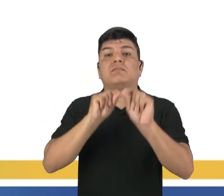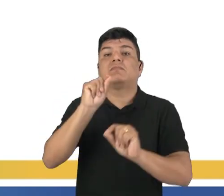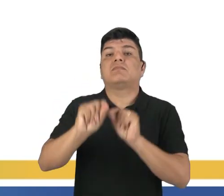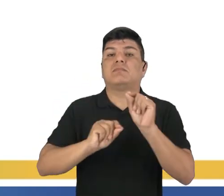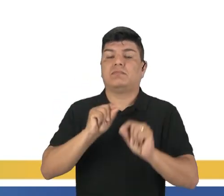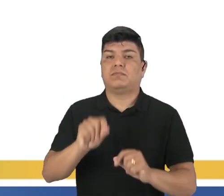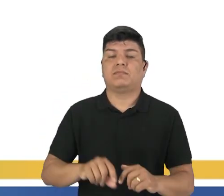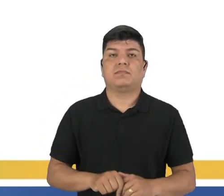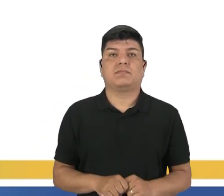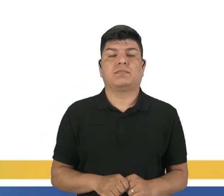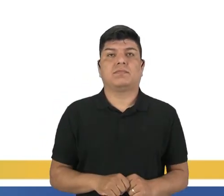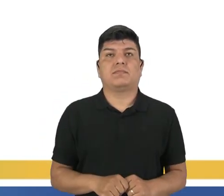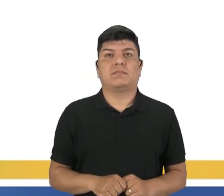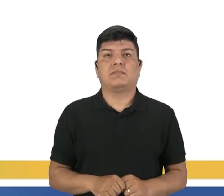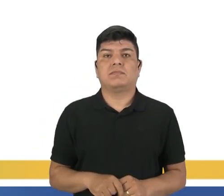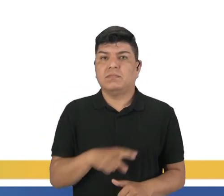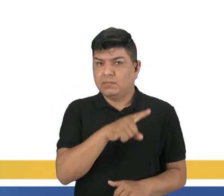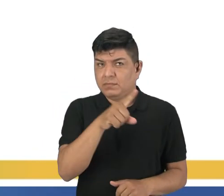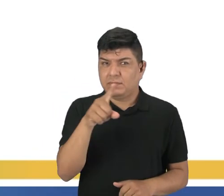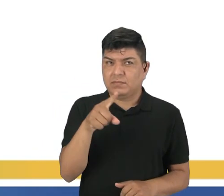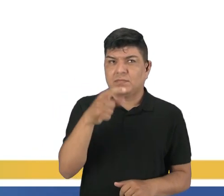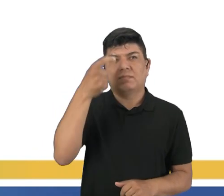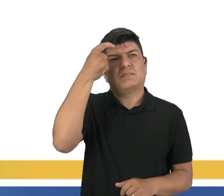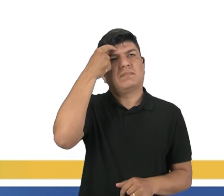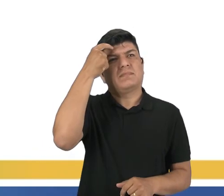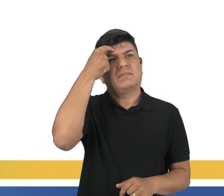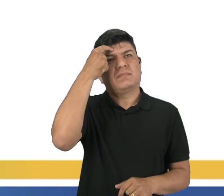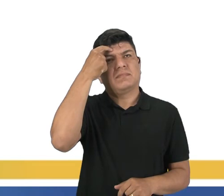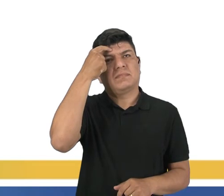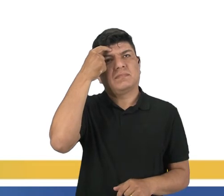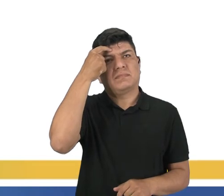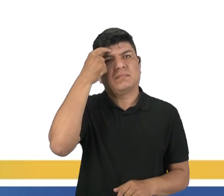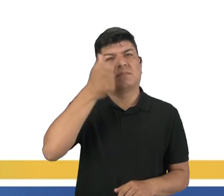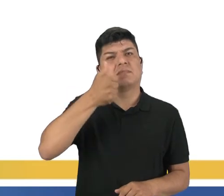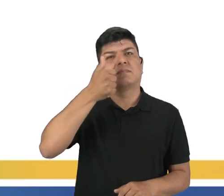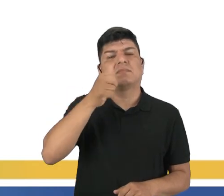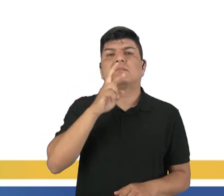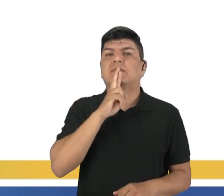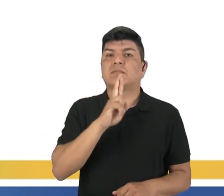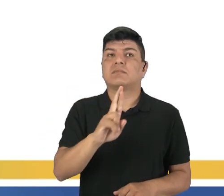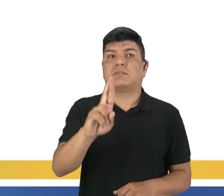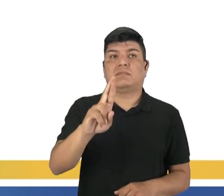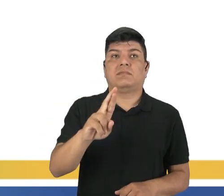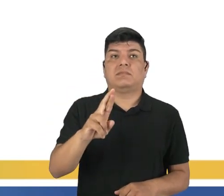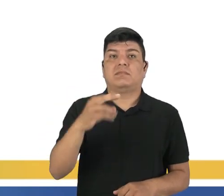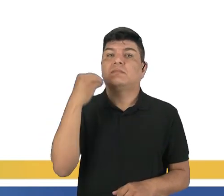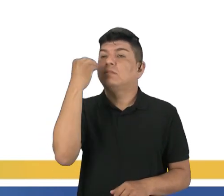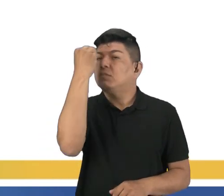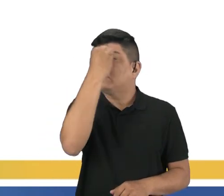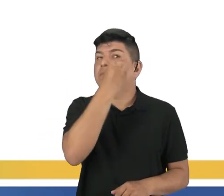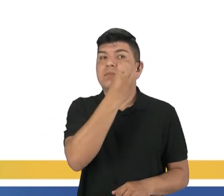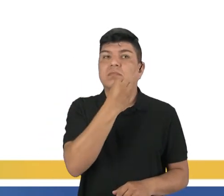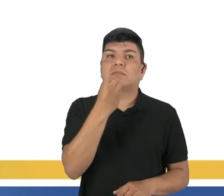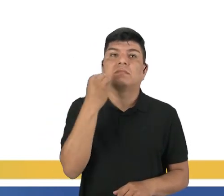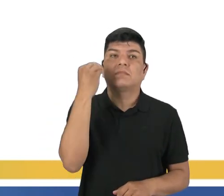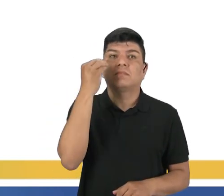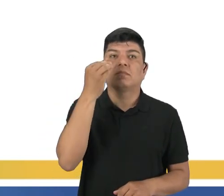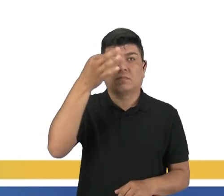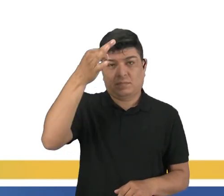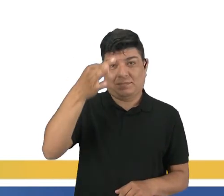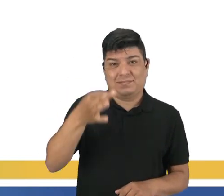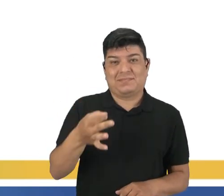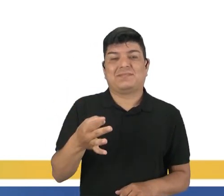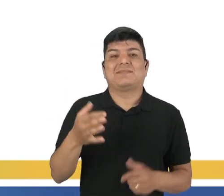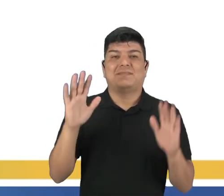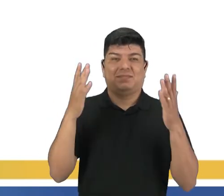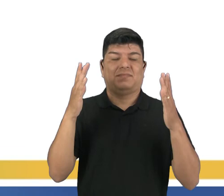quê? E aí, você que pensou da primeira resposta, né, que é o maquiador, você acertou, tá